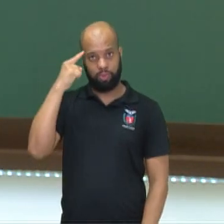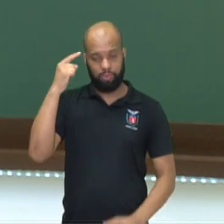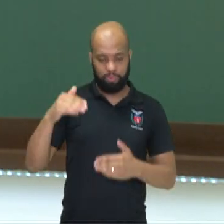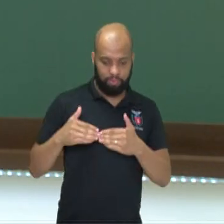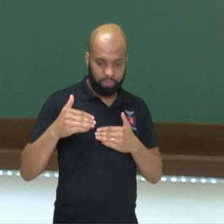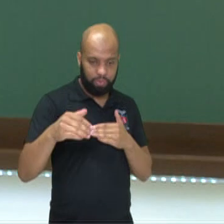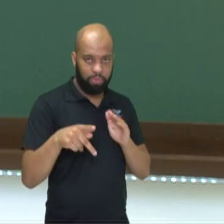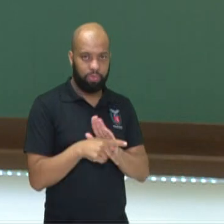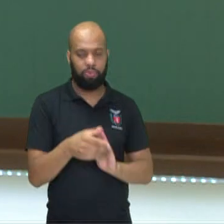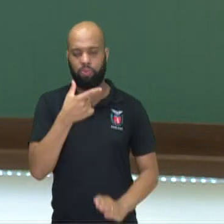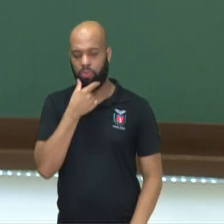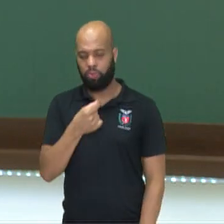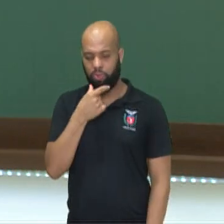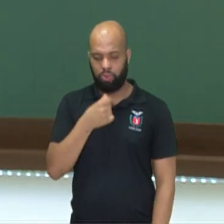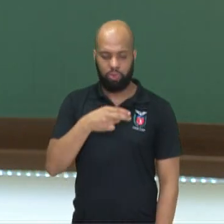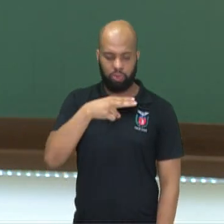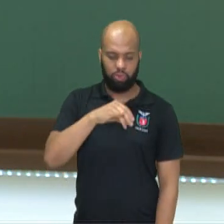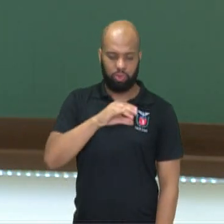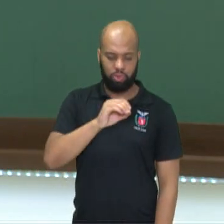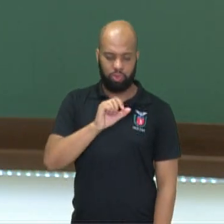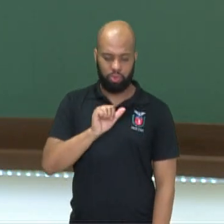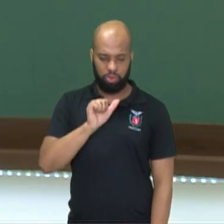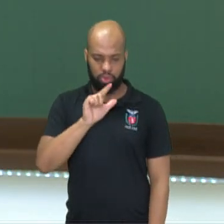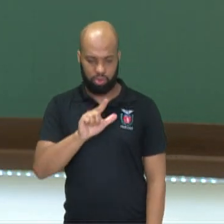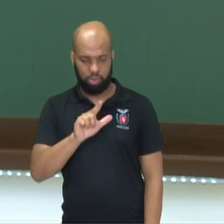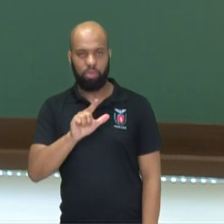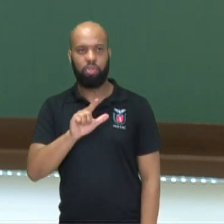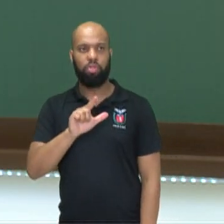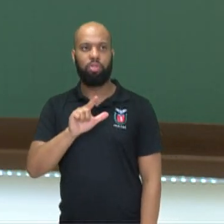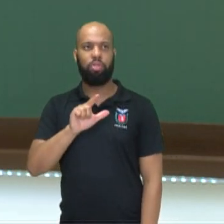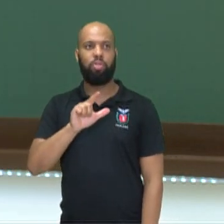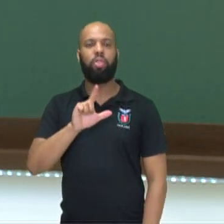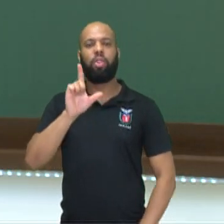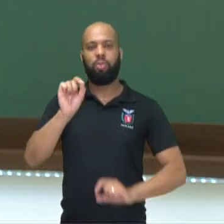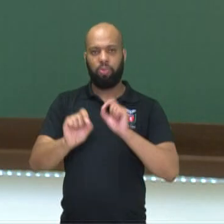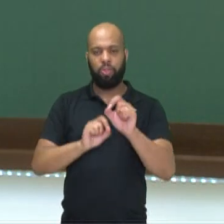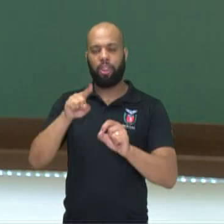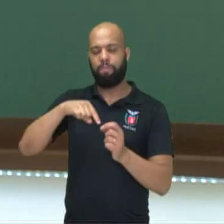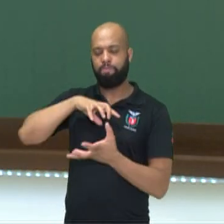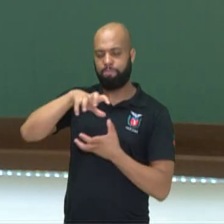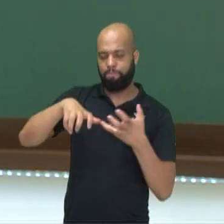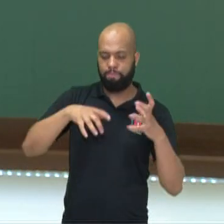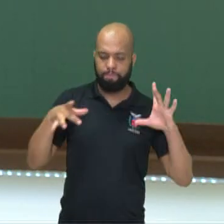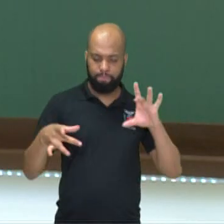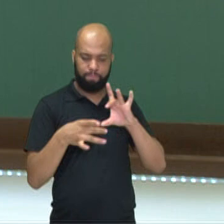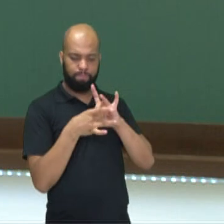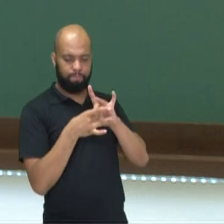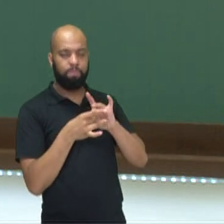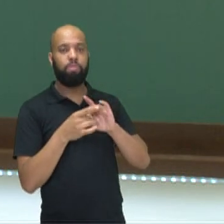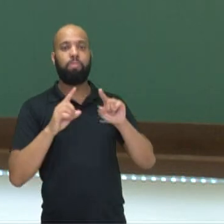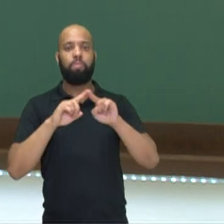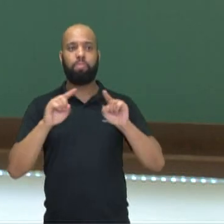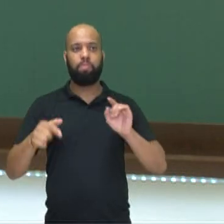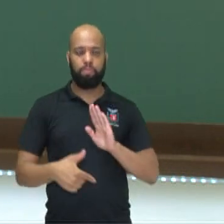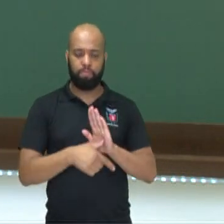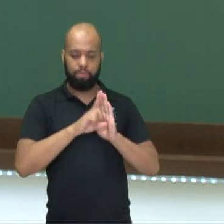partir de Nicolau Copérnico, daí a chamada Revolução Copernicana. Antes do